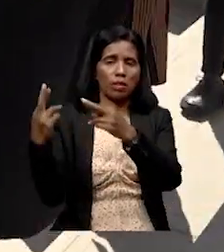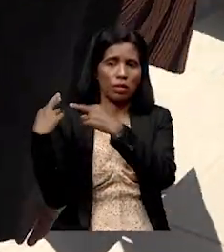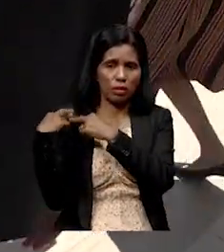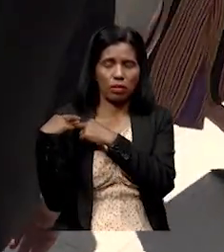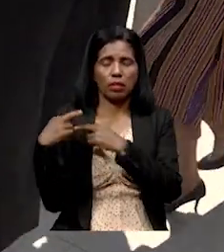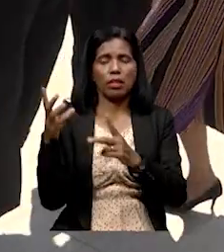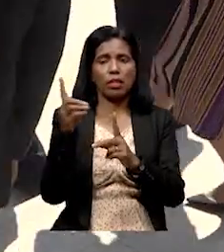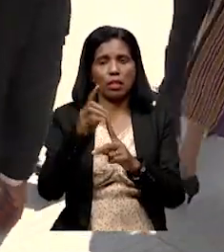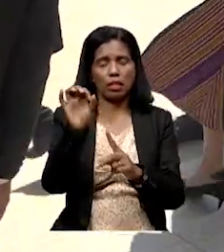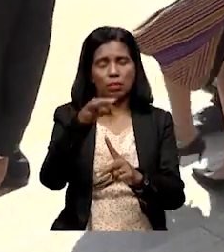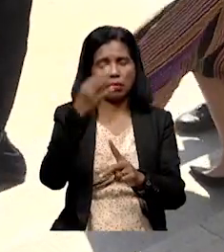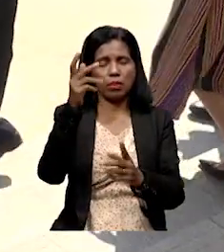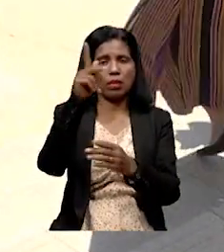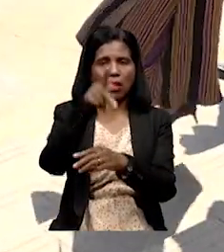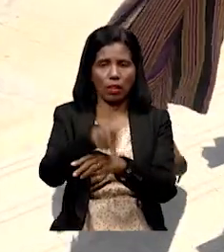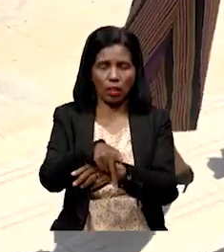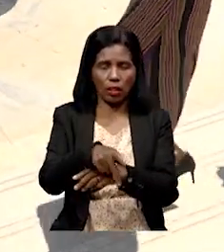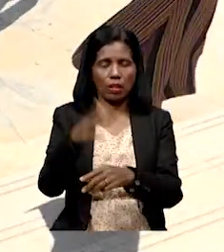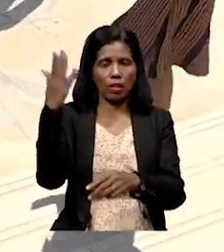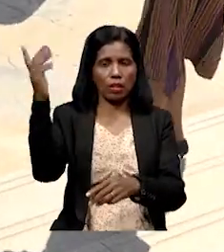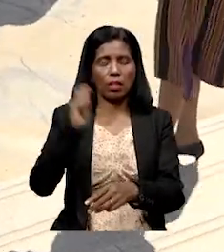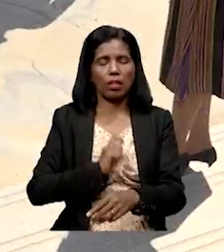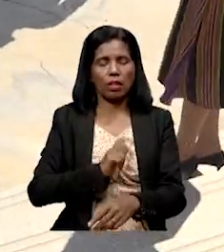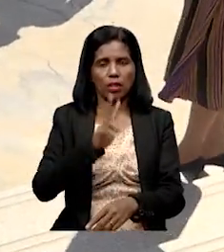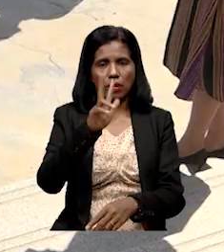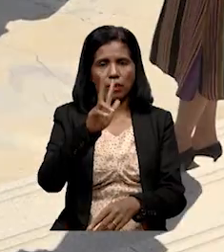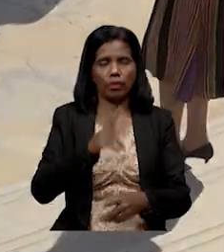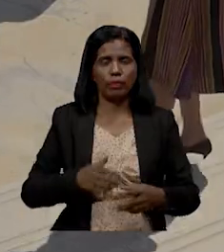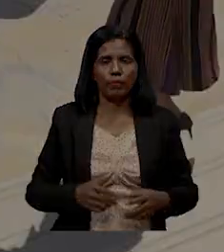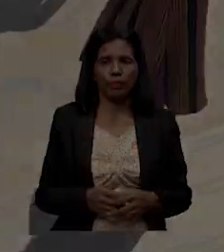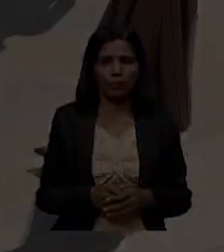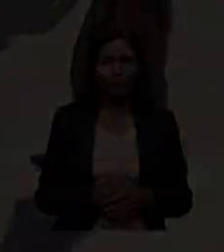sanulu resensia kalan iha tasitolu. Bem-vinda, Ximenes, GMN.